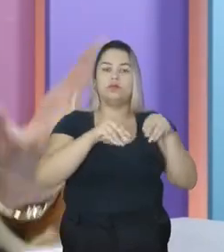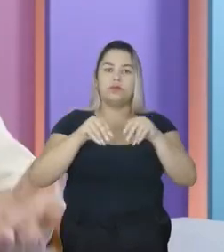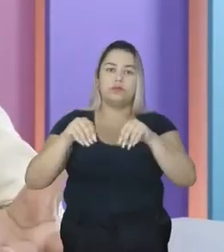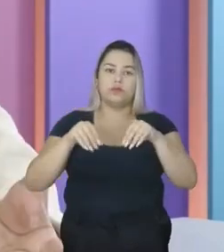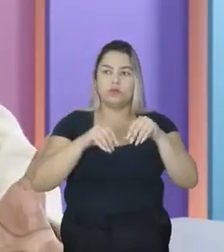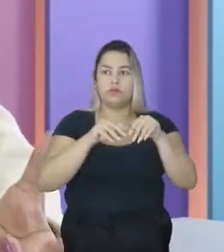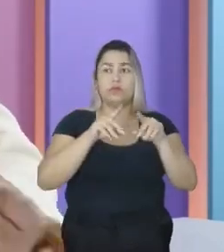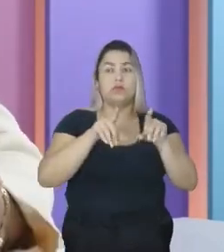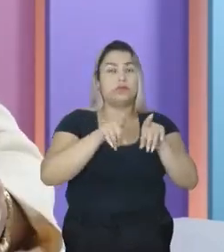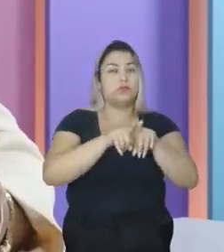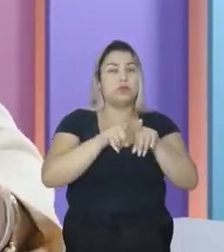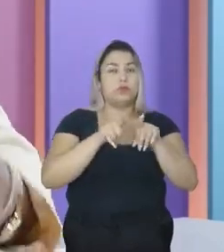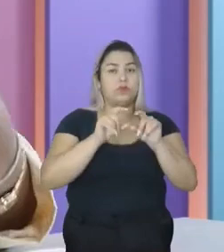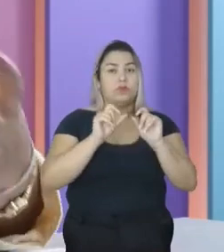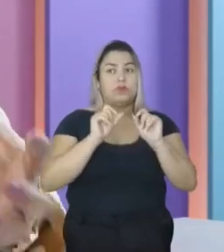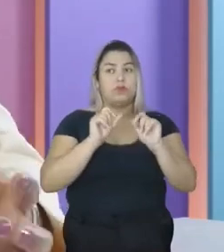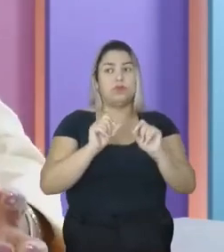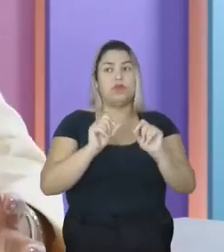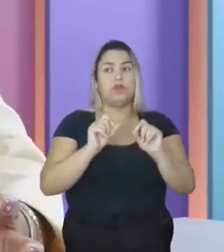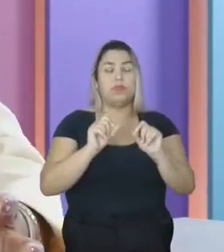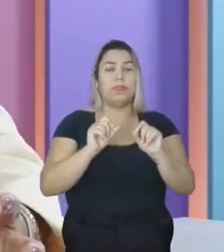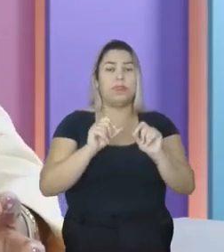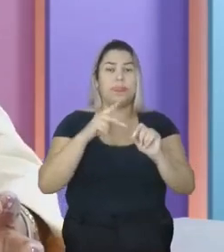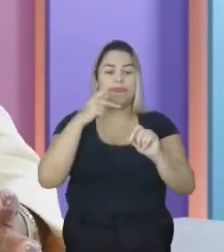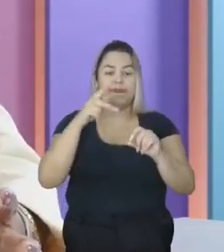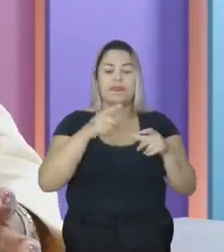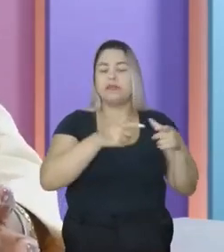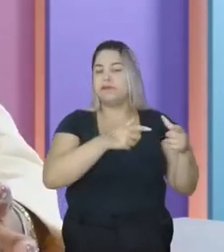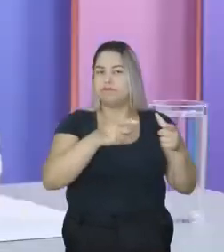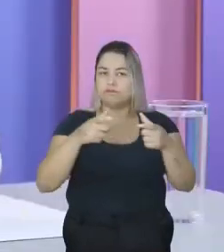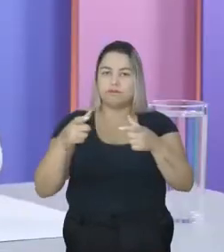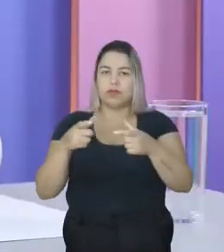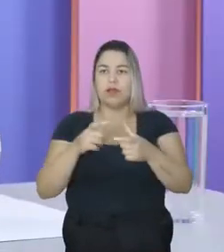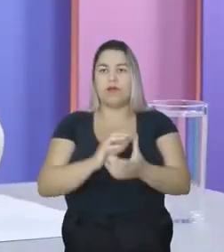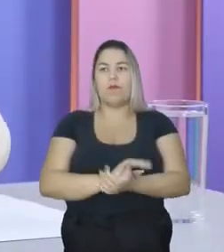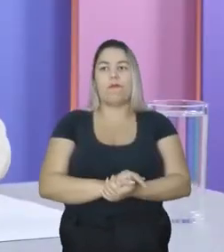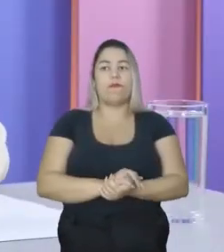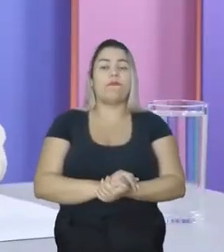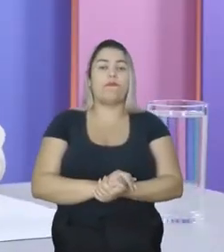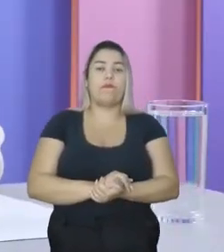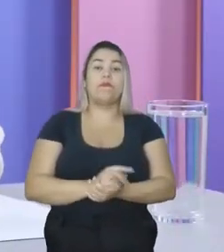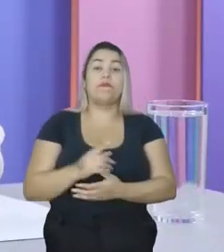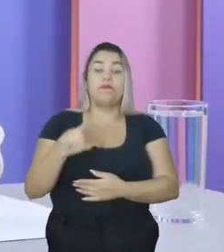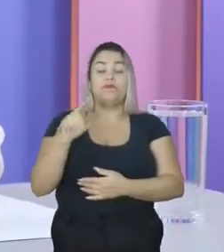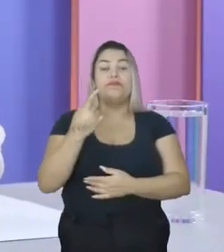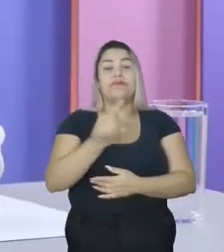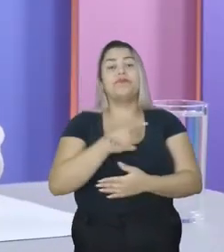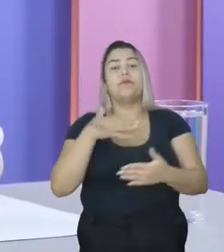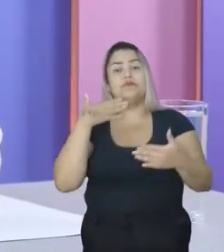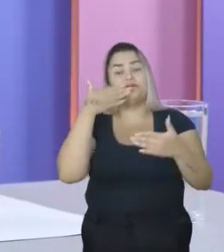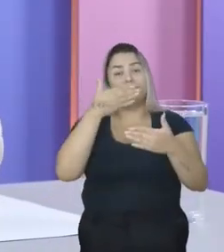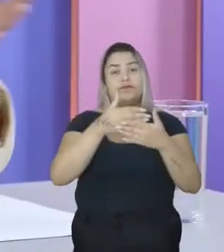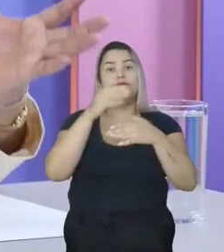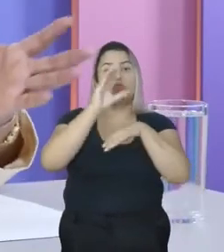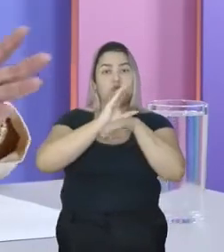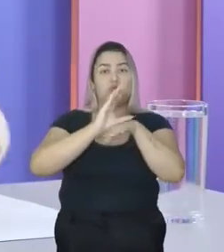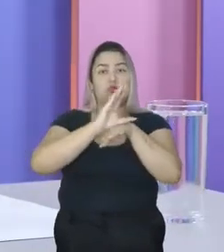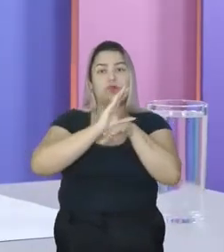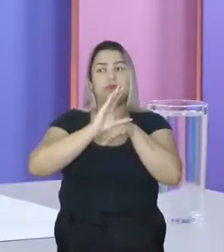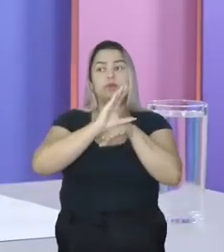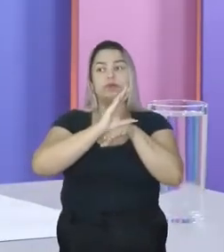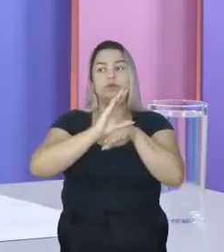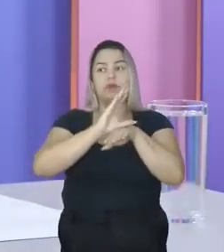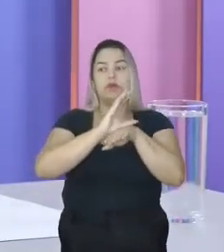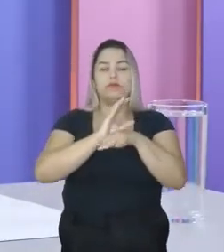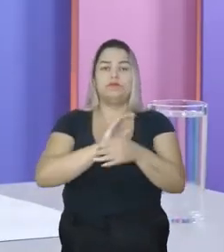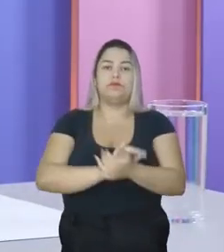desconstituição, deslegitimação dos seus territórios. Então, a gente teve avanços na Constituição que